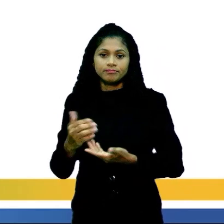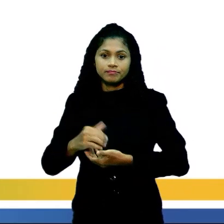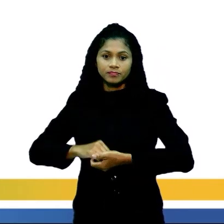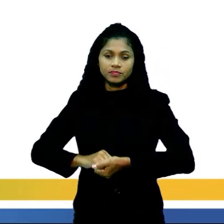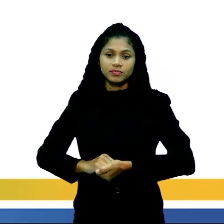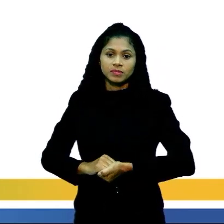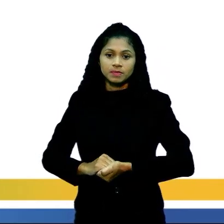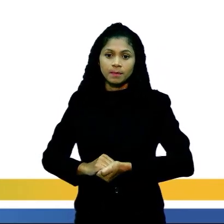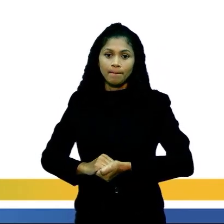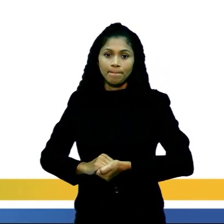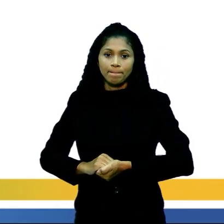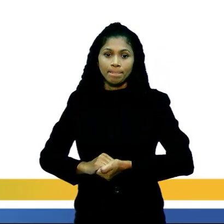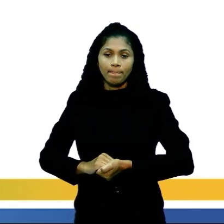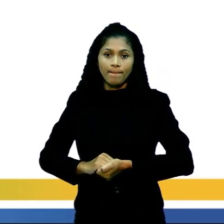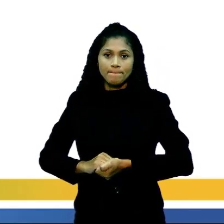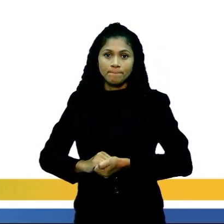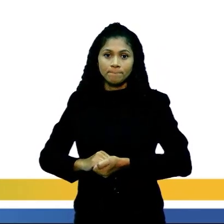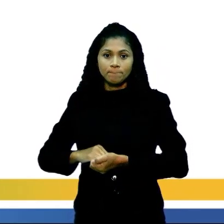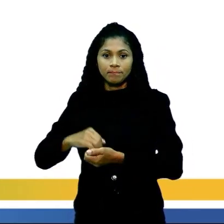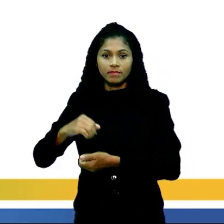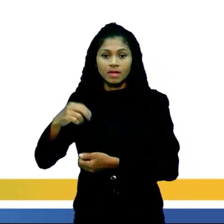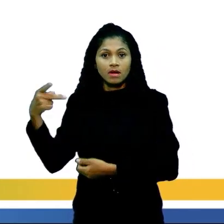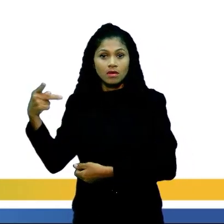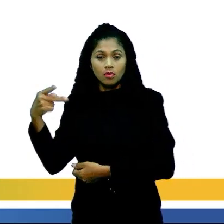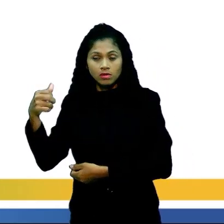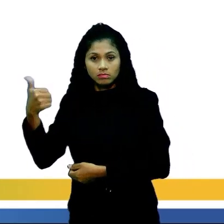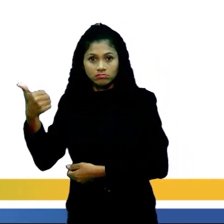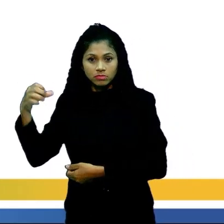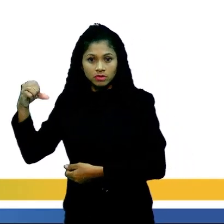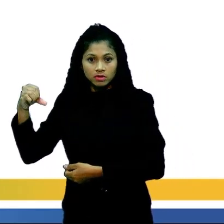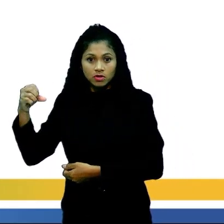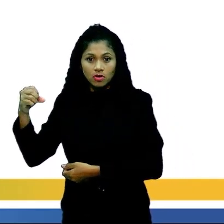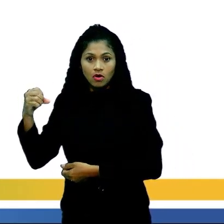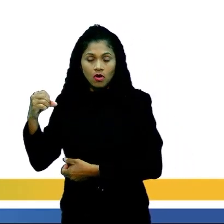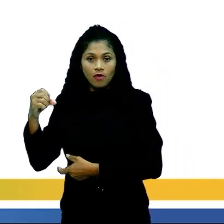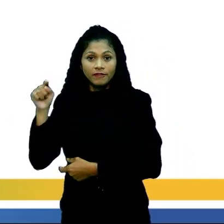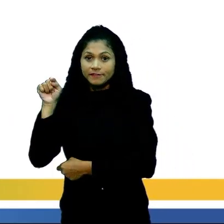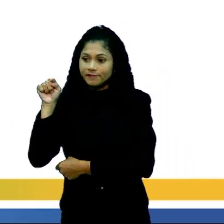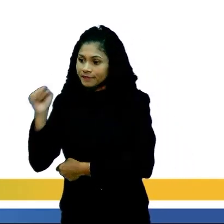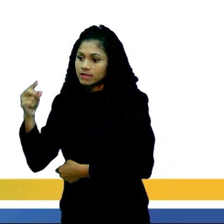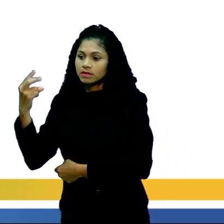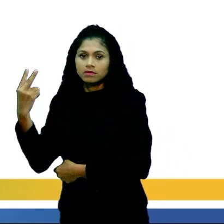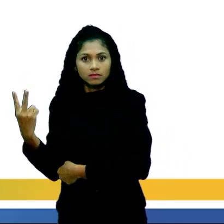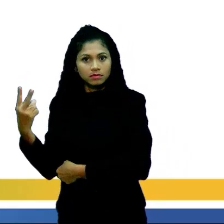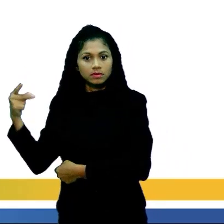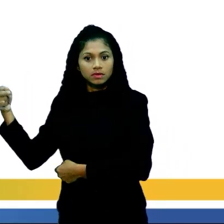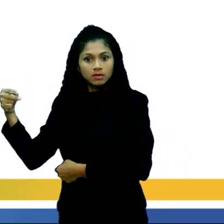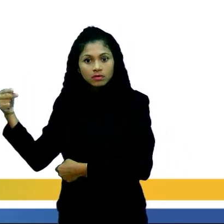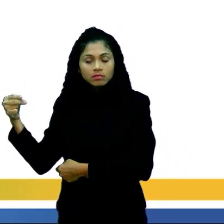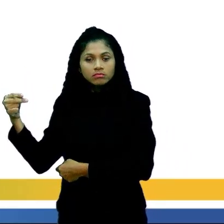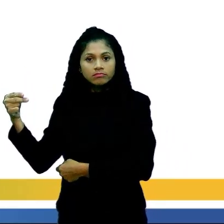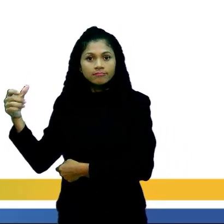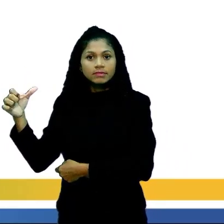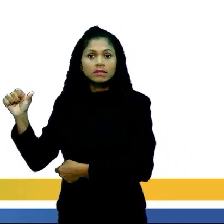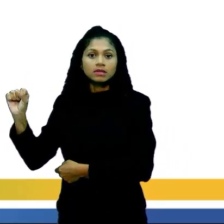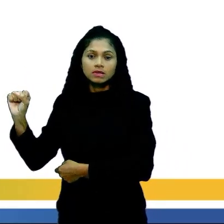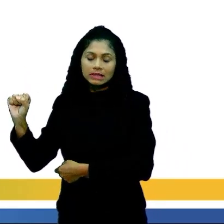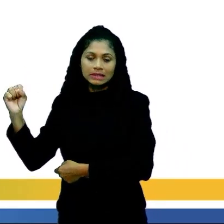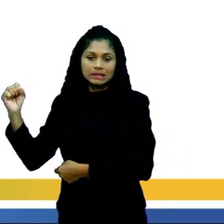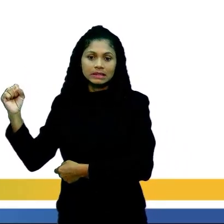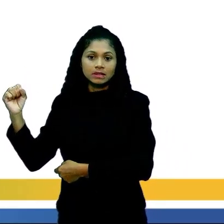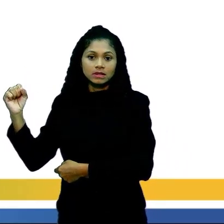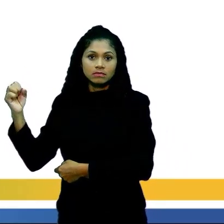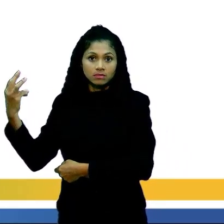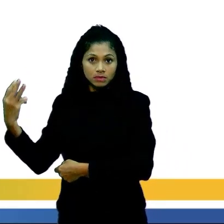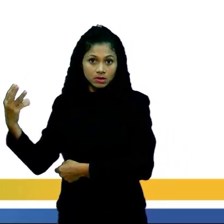não esqueçam. Que é igual a 19 vezes 2, ou seja, 38, que vai